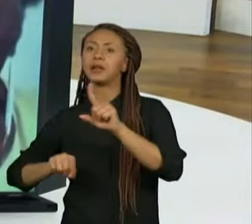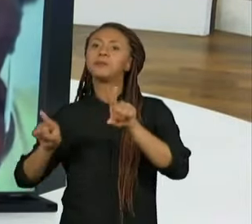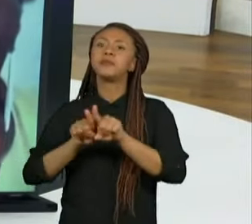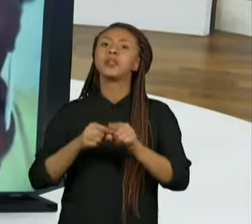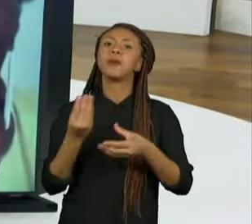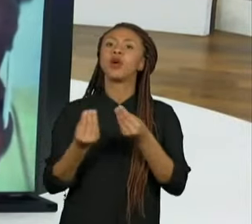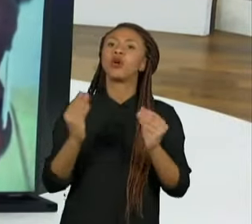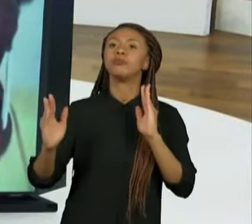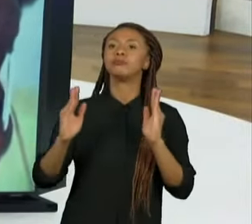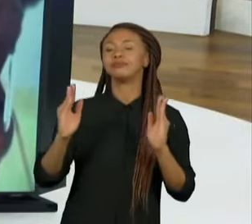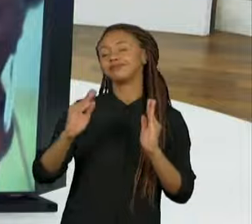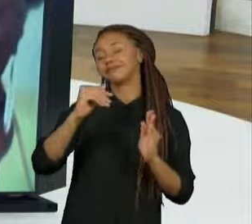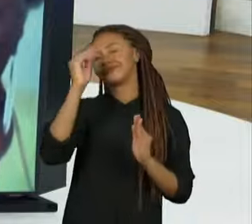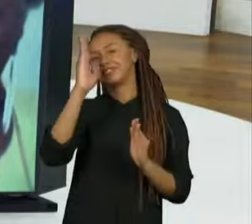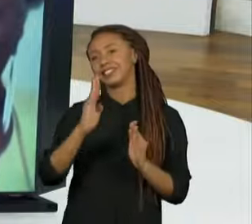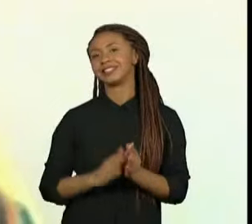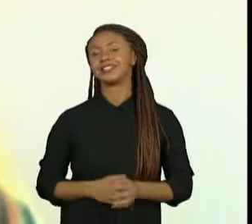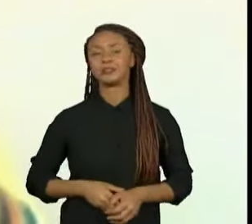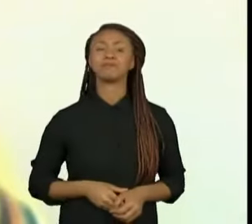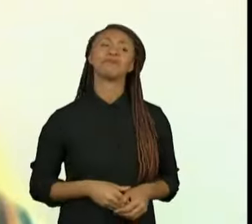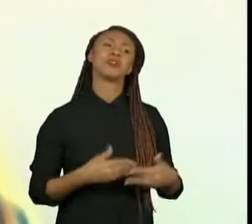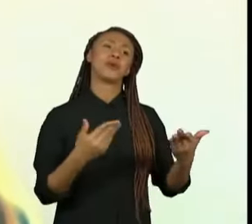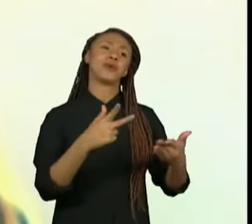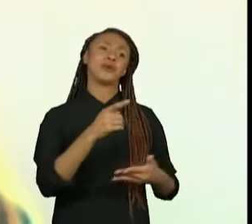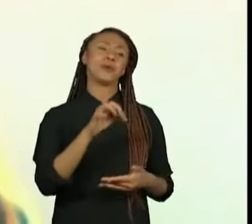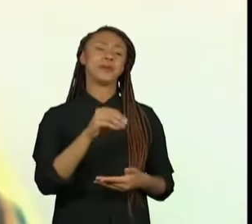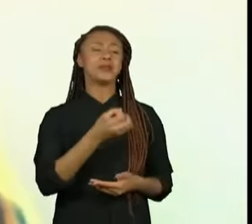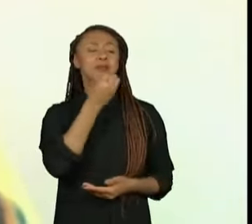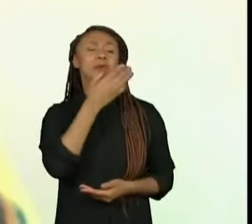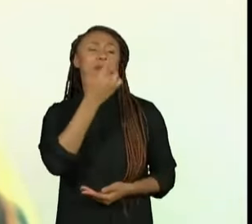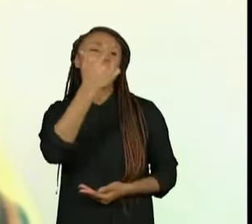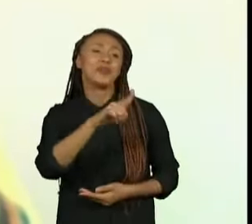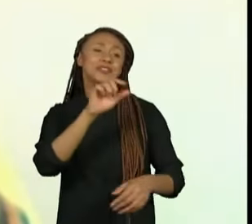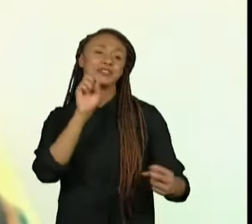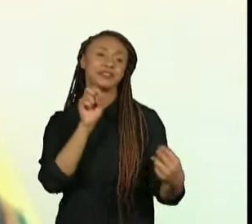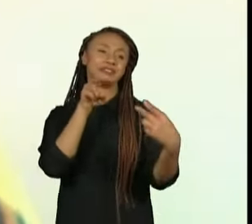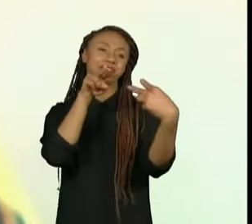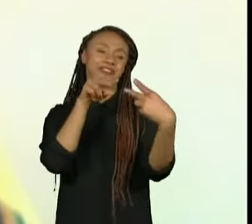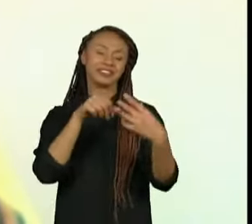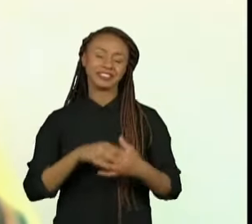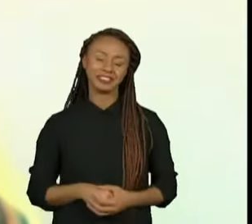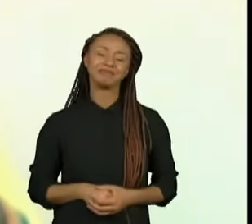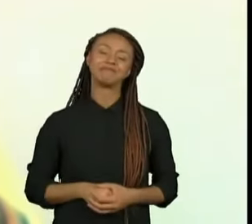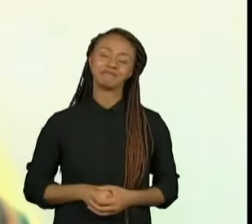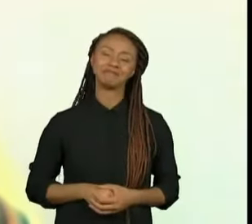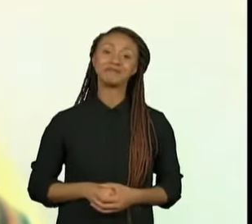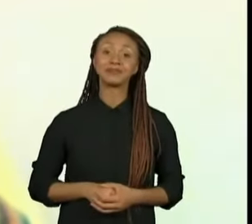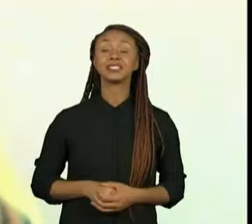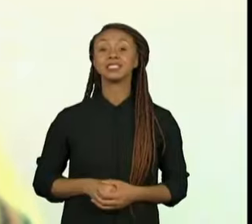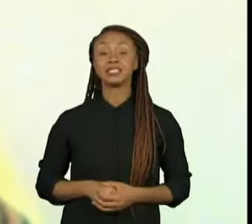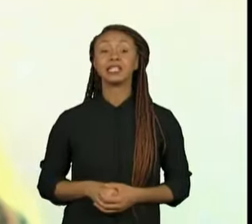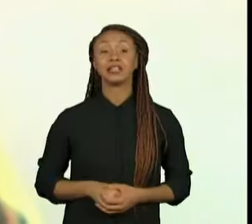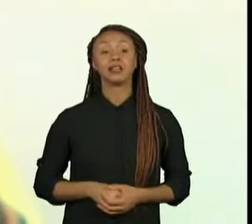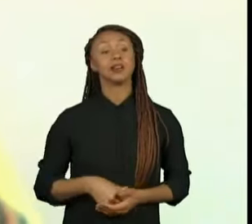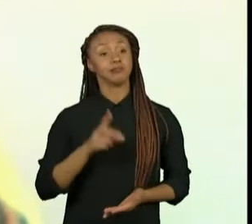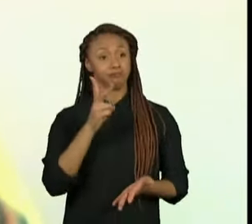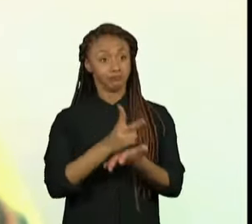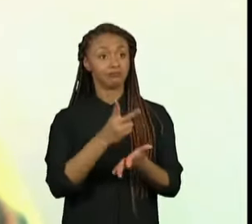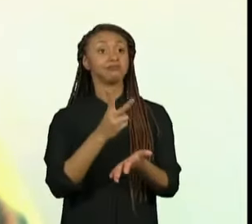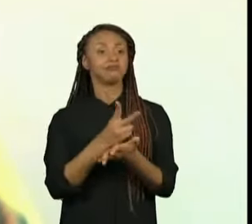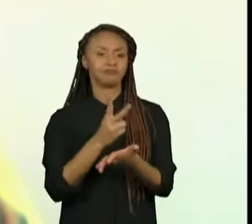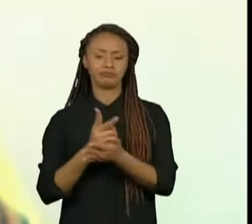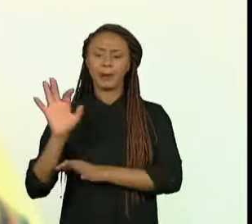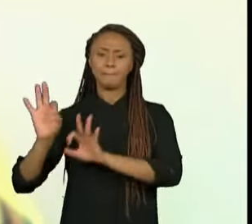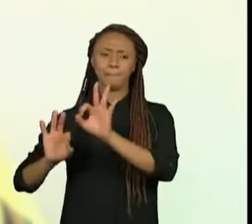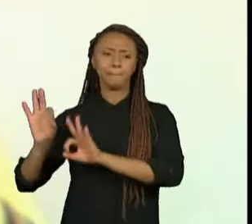Pedro, que bom também te reencontrar. Que bom. Esse projeto segue, né? Eu tenho assim, vários projetos